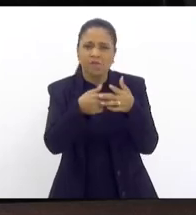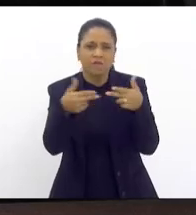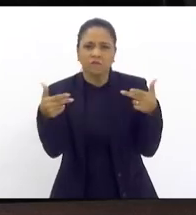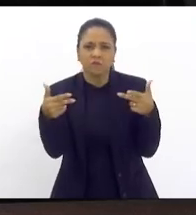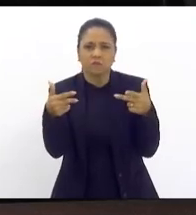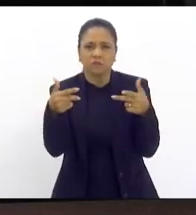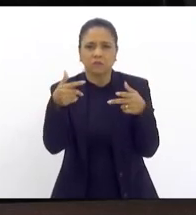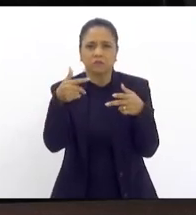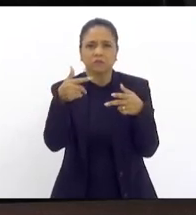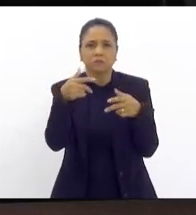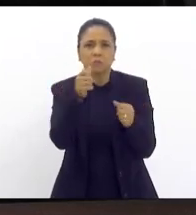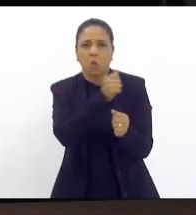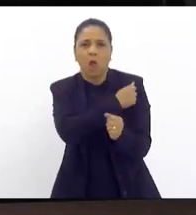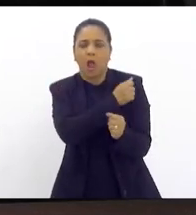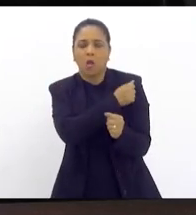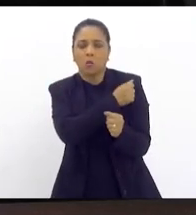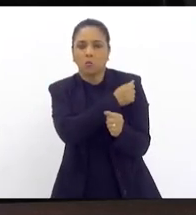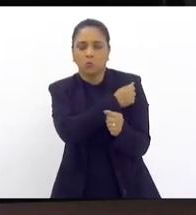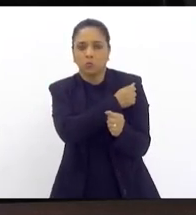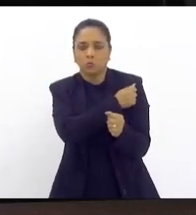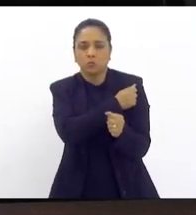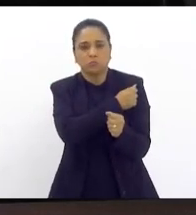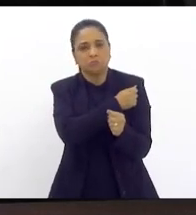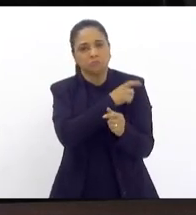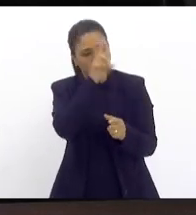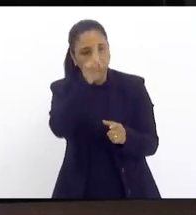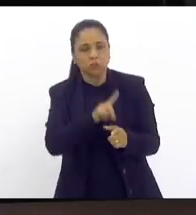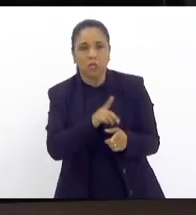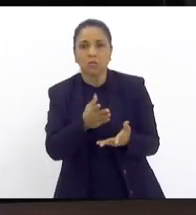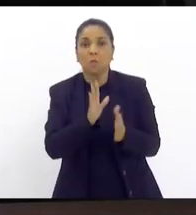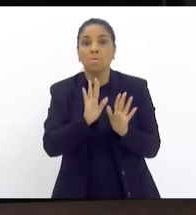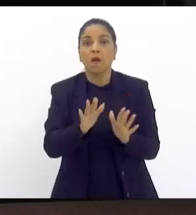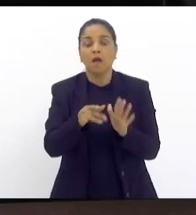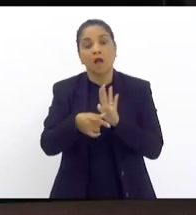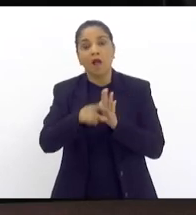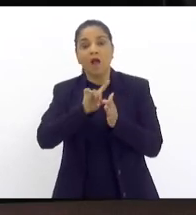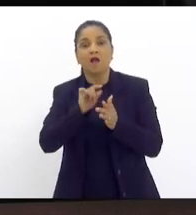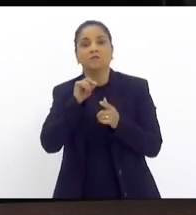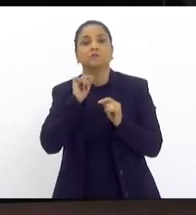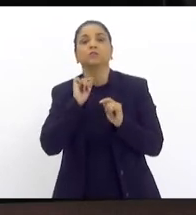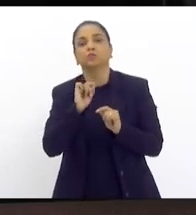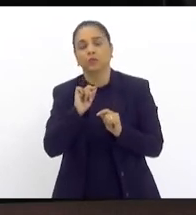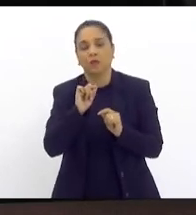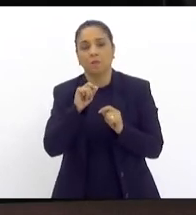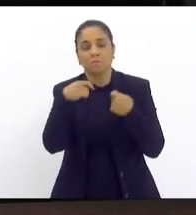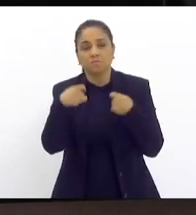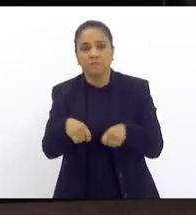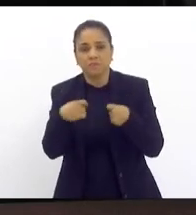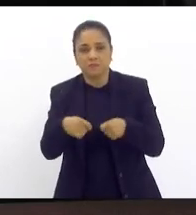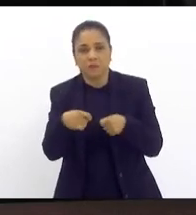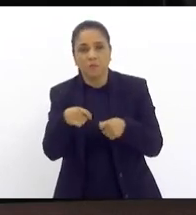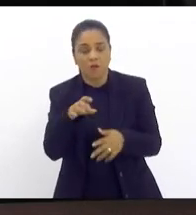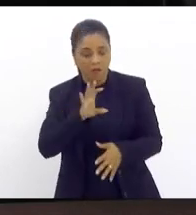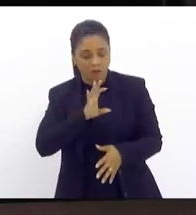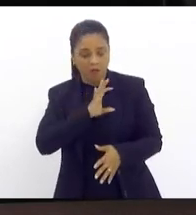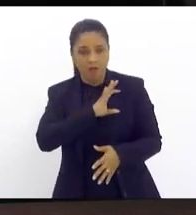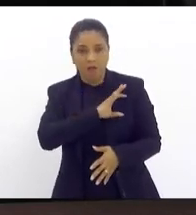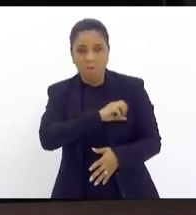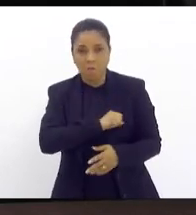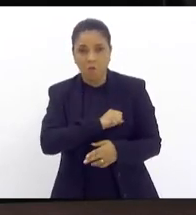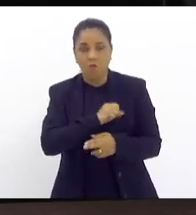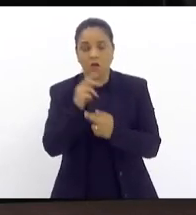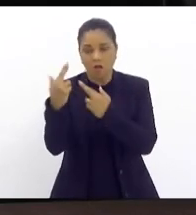o que nós precisamos antes de qualquer coisa é ter amor e responsabilidade